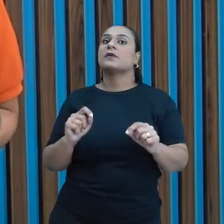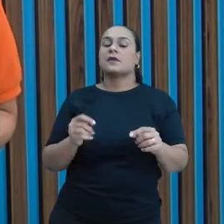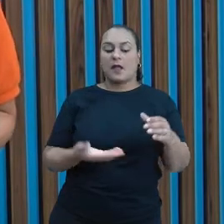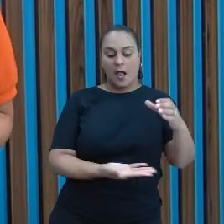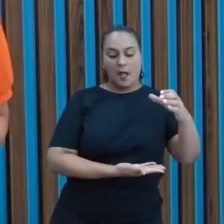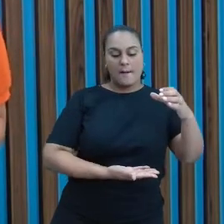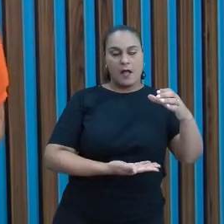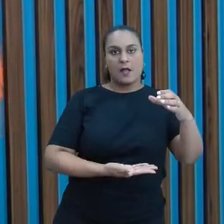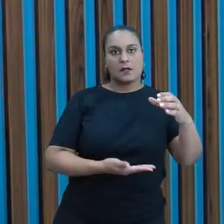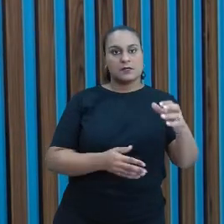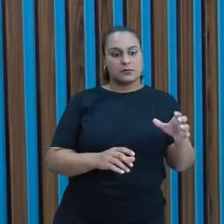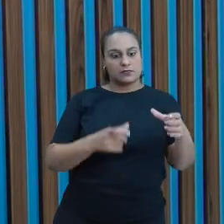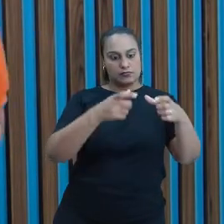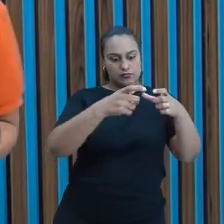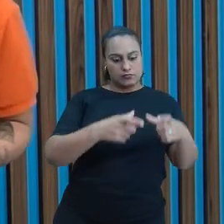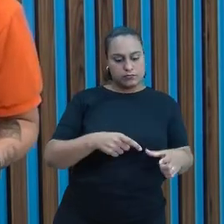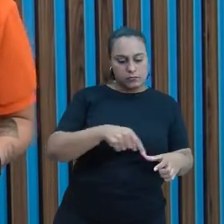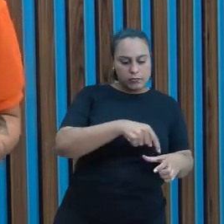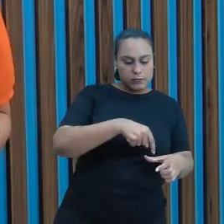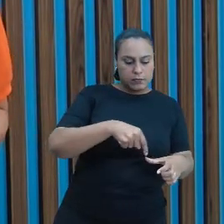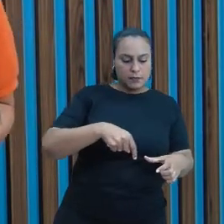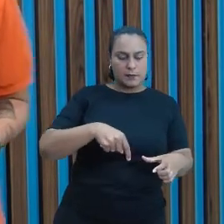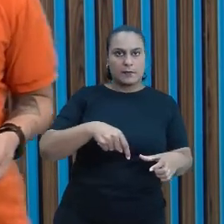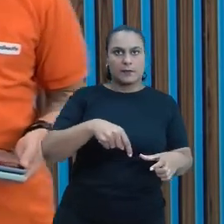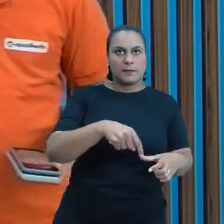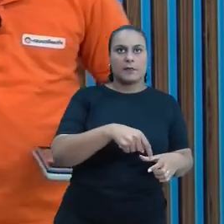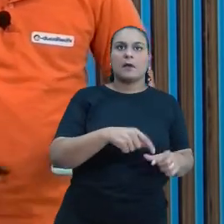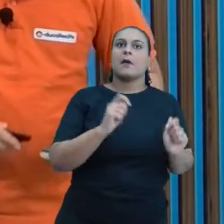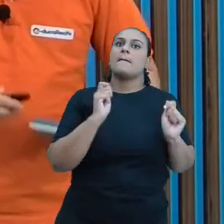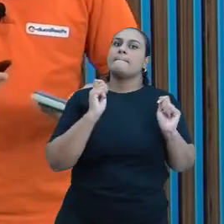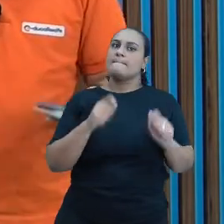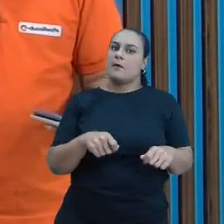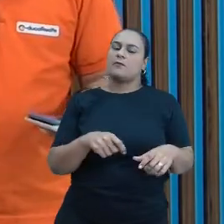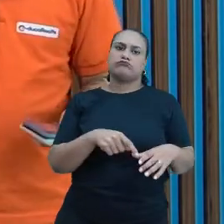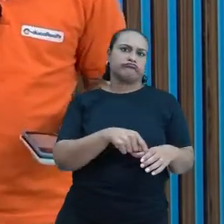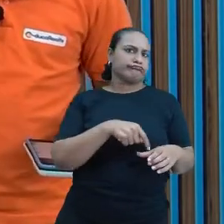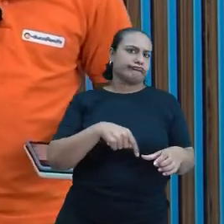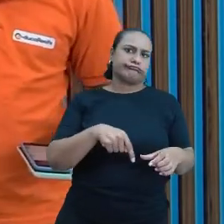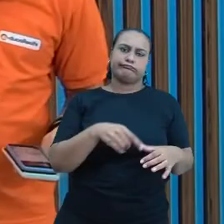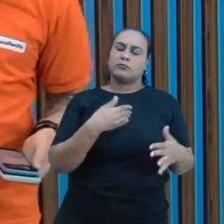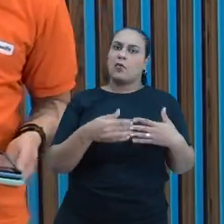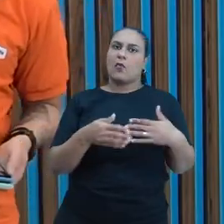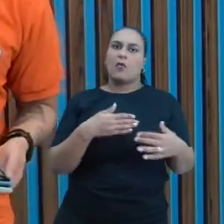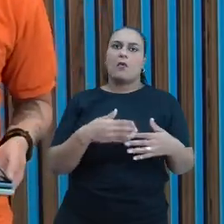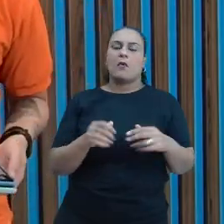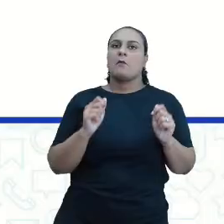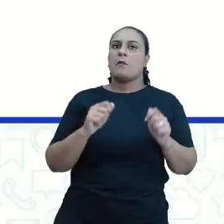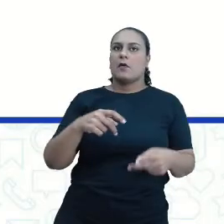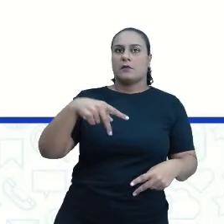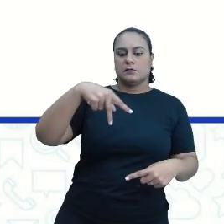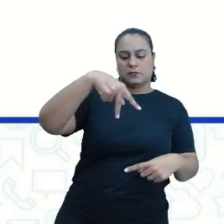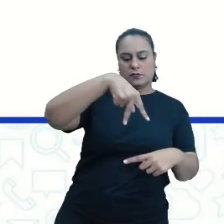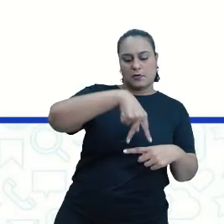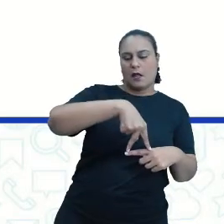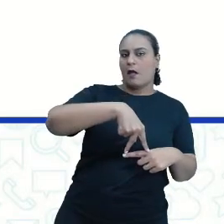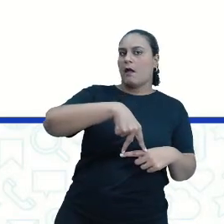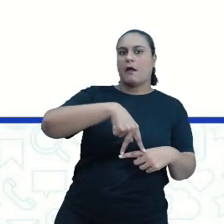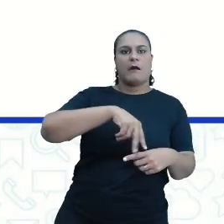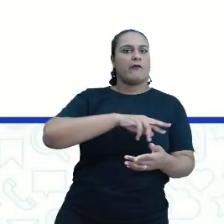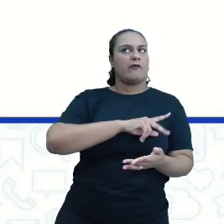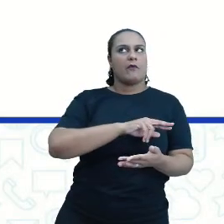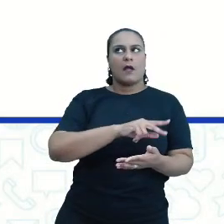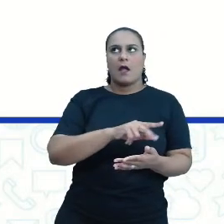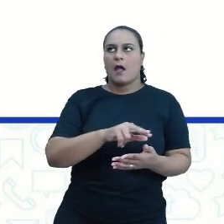base do prisma, como o Briane falou, pode ser um polígono qualquer. Pode ter um triângulo, um quadrilátero, um pentágono,